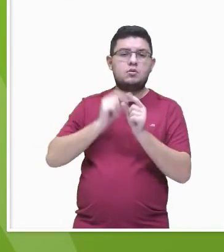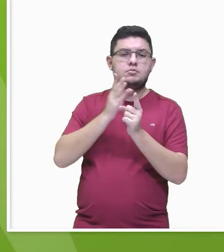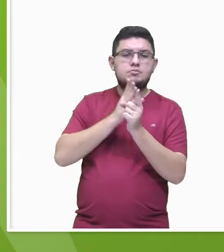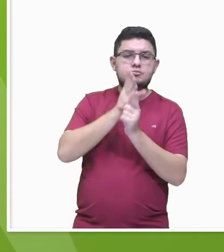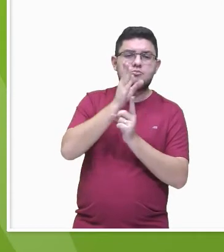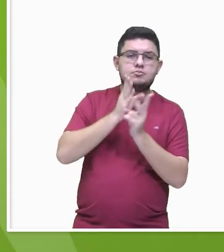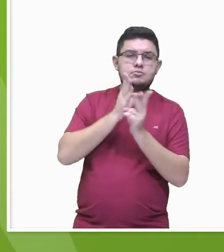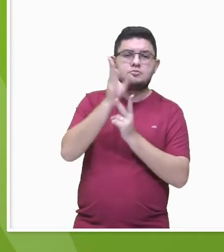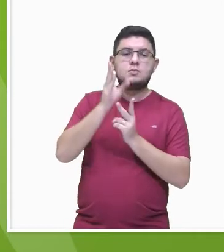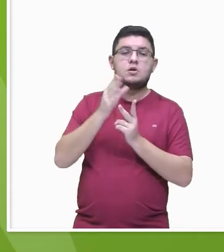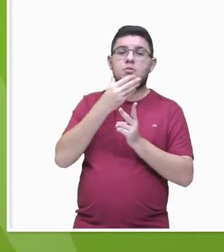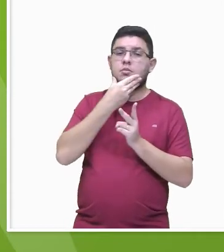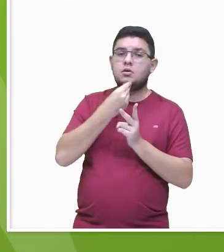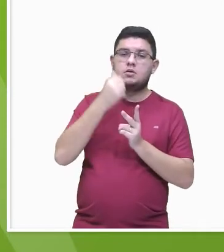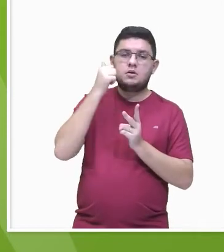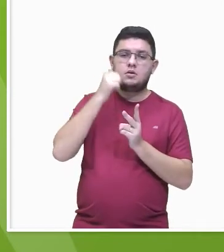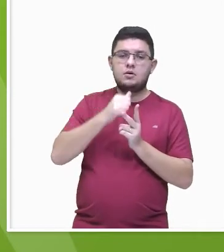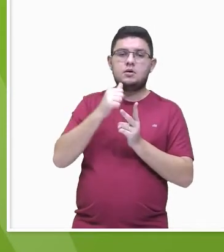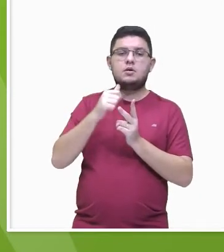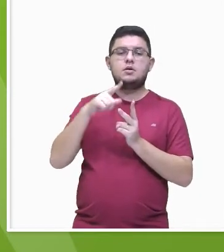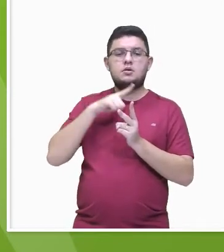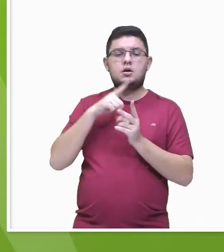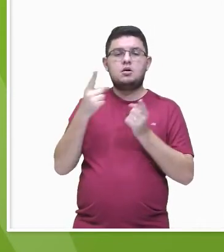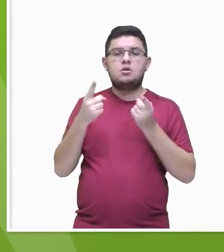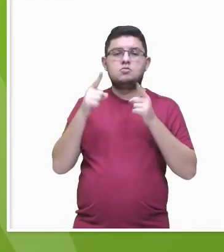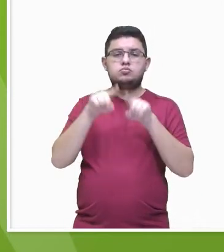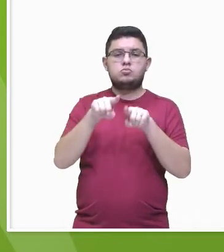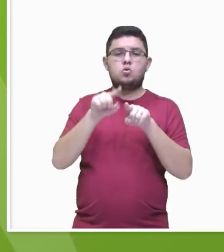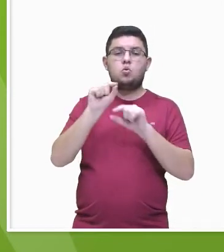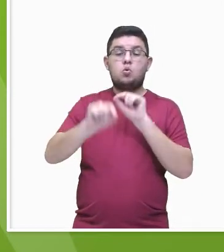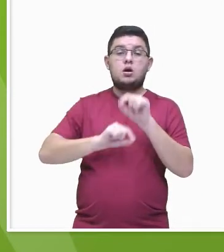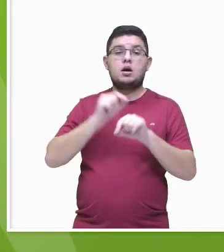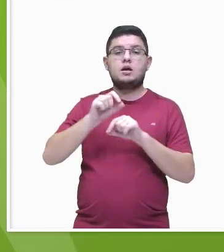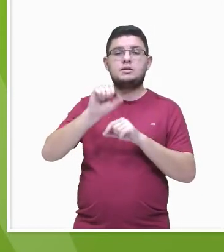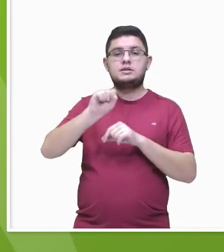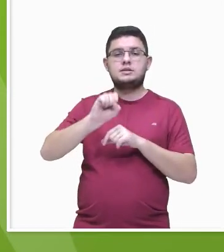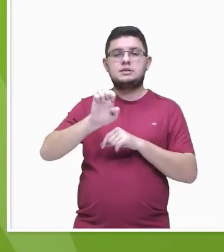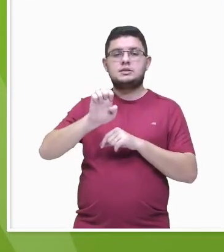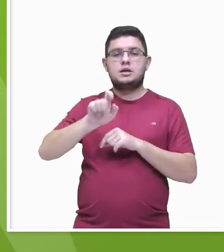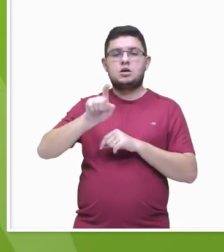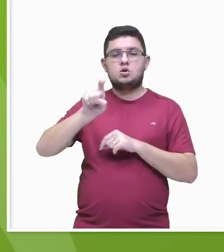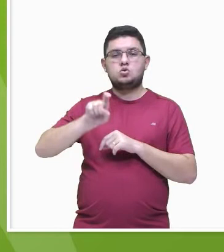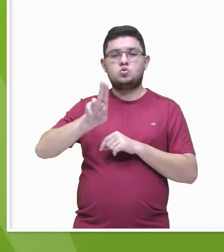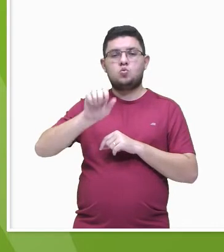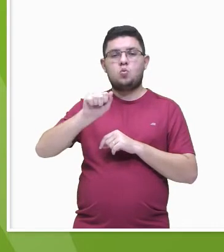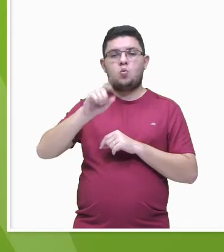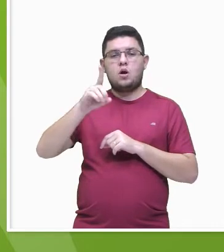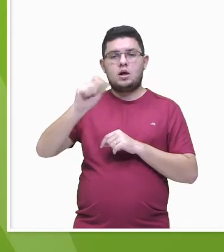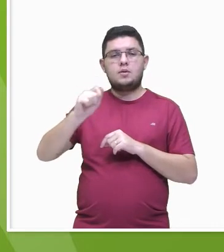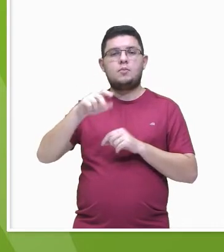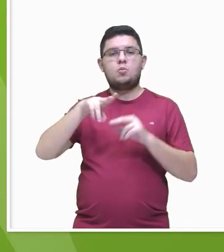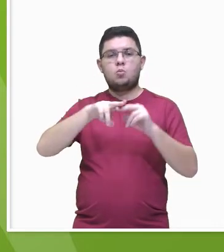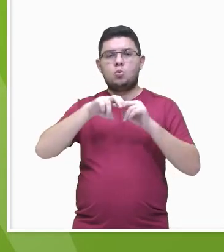reprodução, certo? Sexuada, pois nós temos o encontro dos